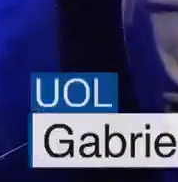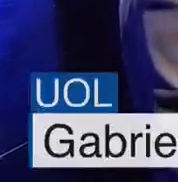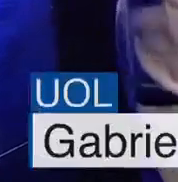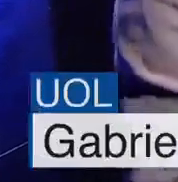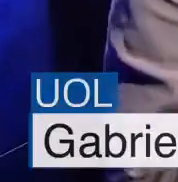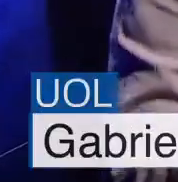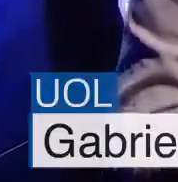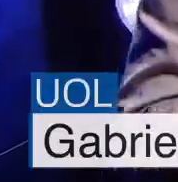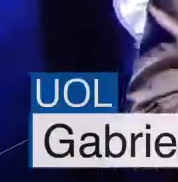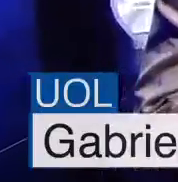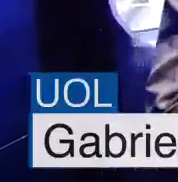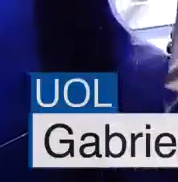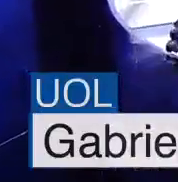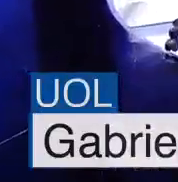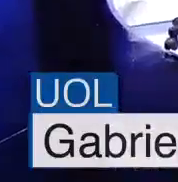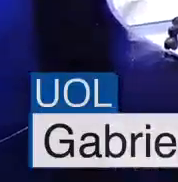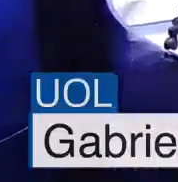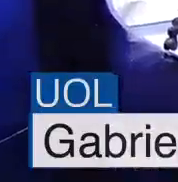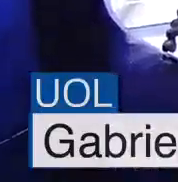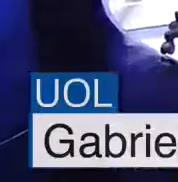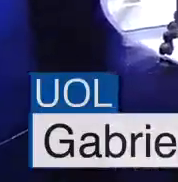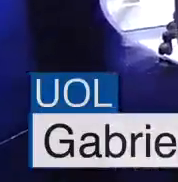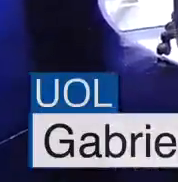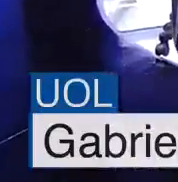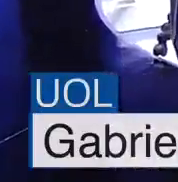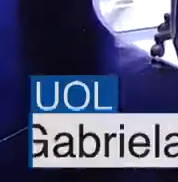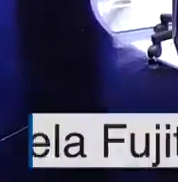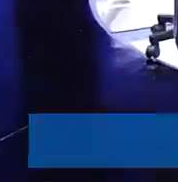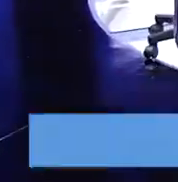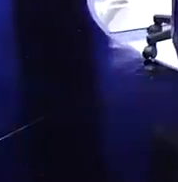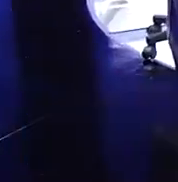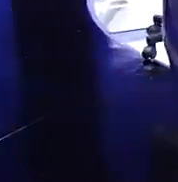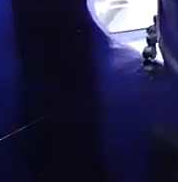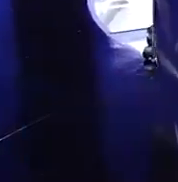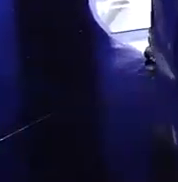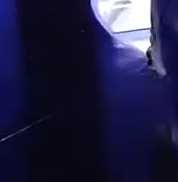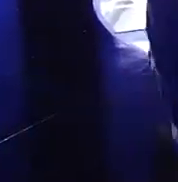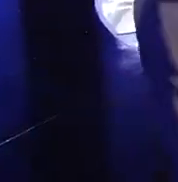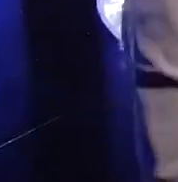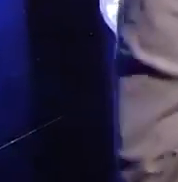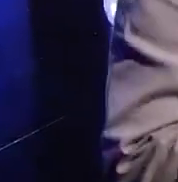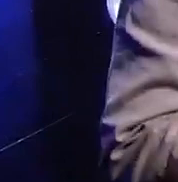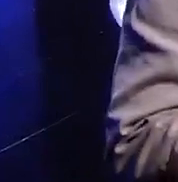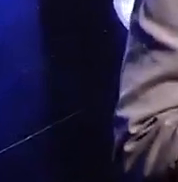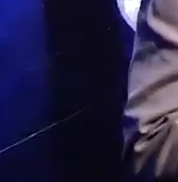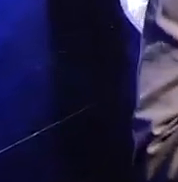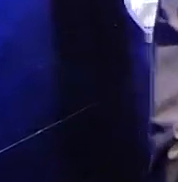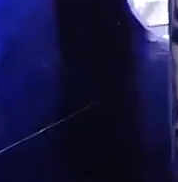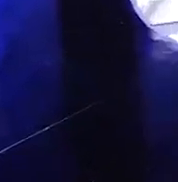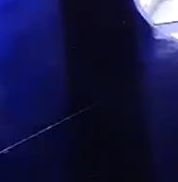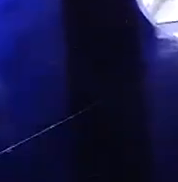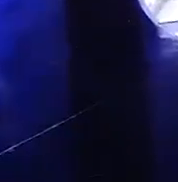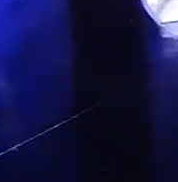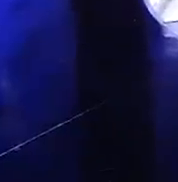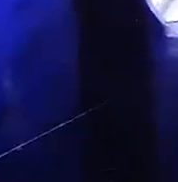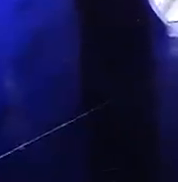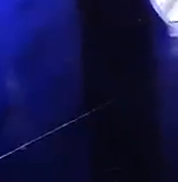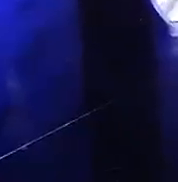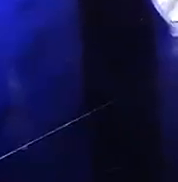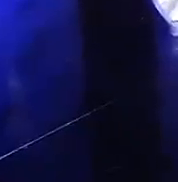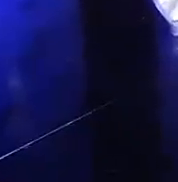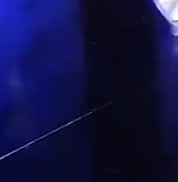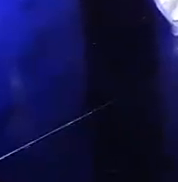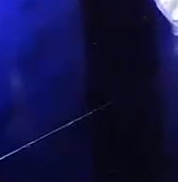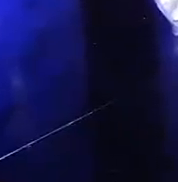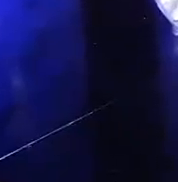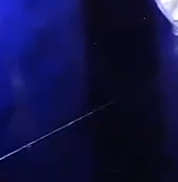Vitor Marchetti, também cientista político. Nessa parte agora do debate, eles responderam às perguntas feitas por jornalistas. Houve uma tentativa